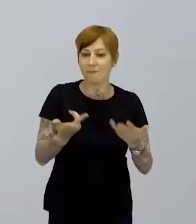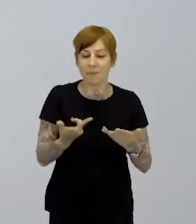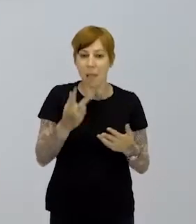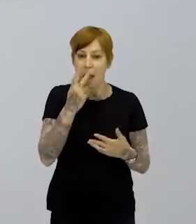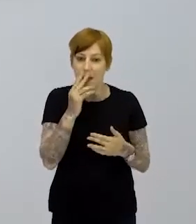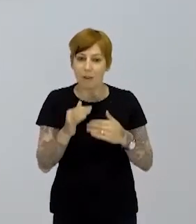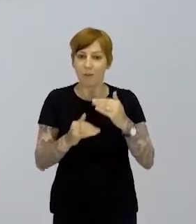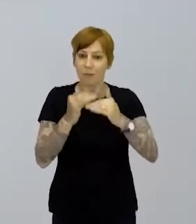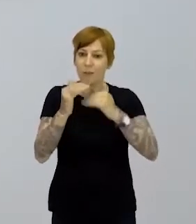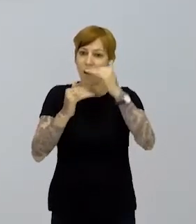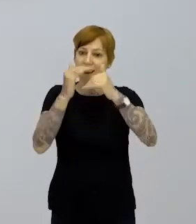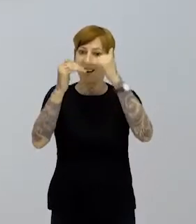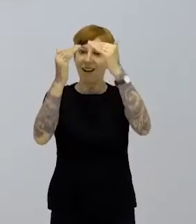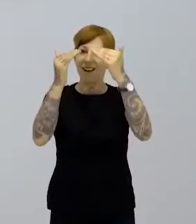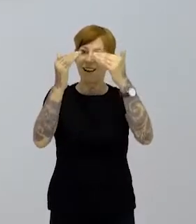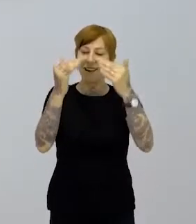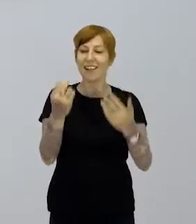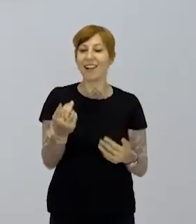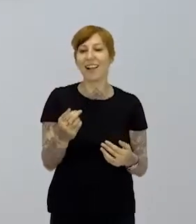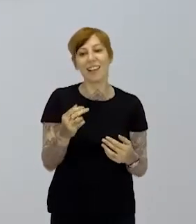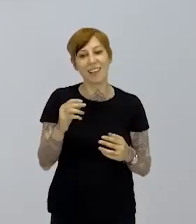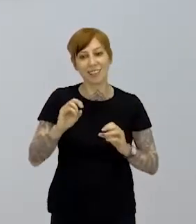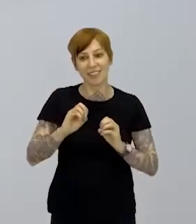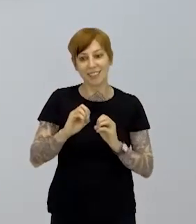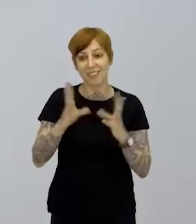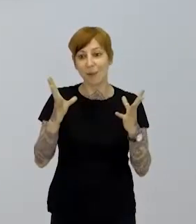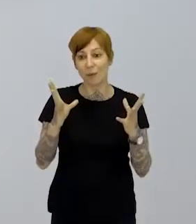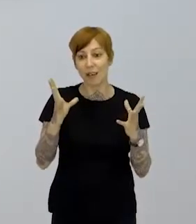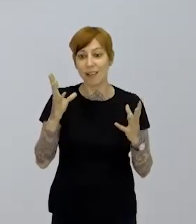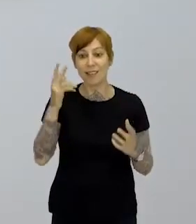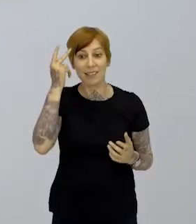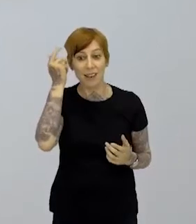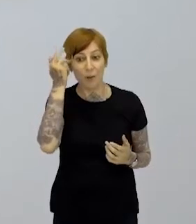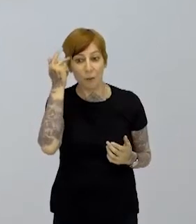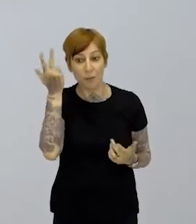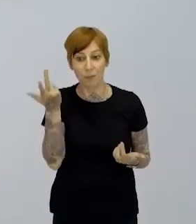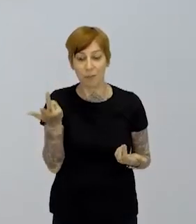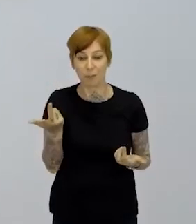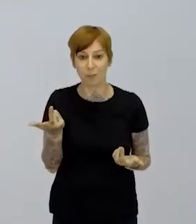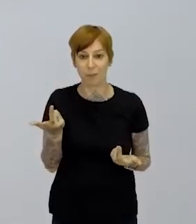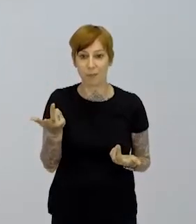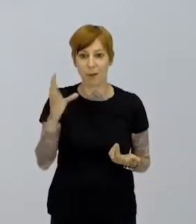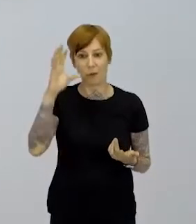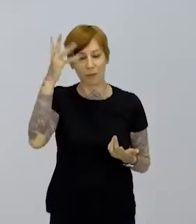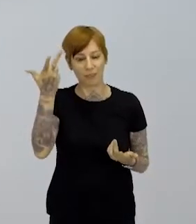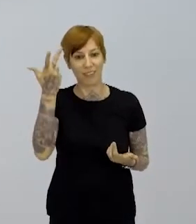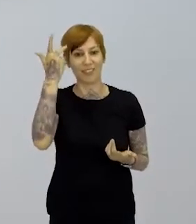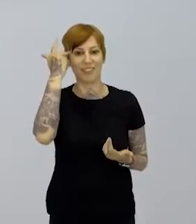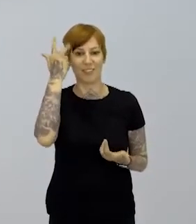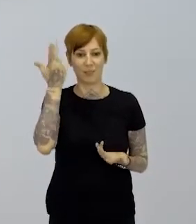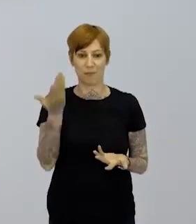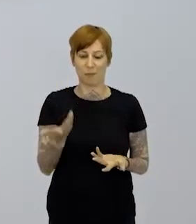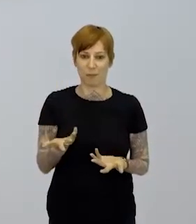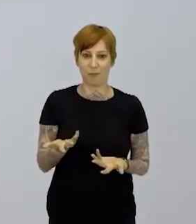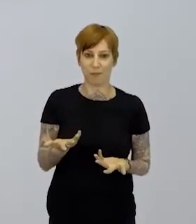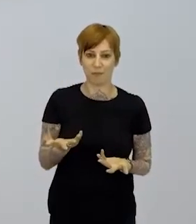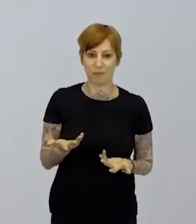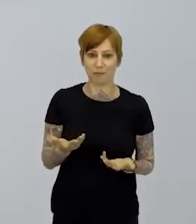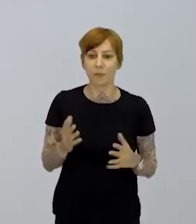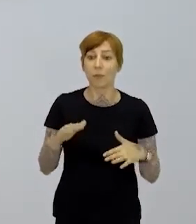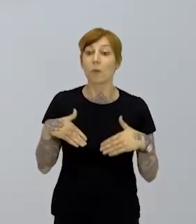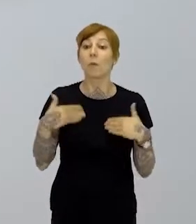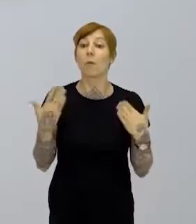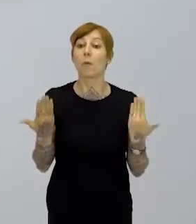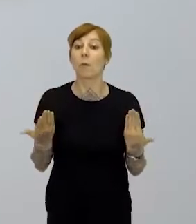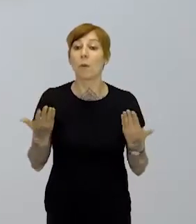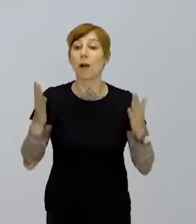situar culturalmente, quais são os seus hábitos? Contam aqui pra gente, enquanto eu e a Fabi nós conversamos, quais são esses hábitos